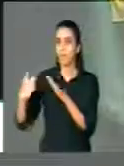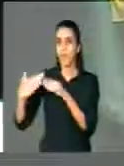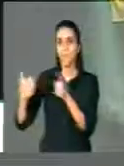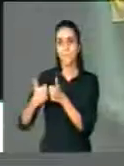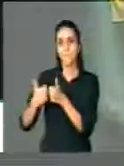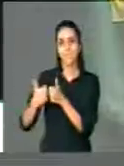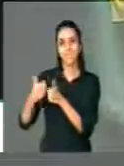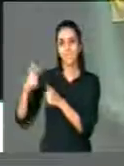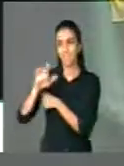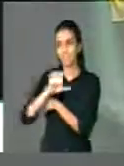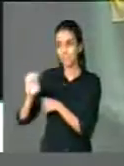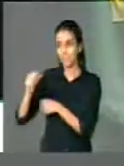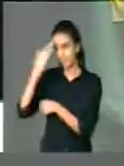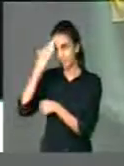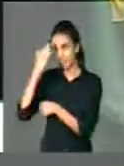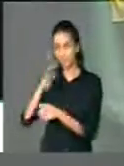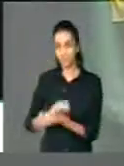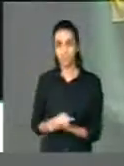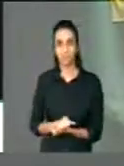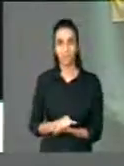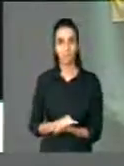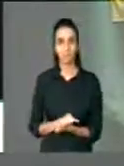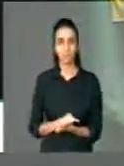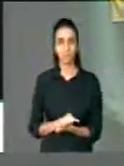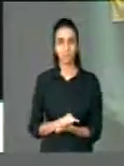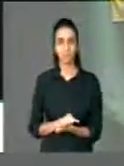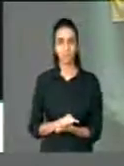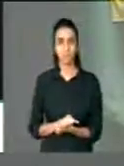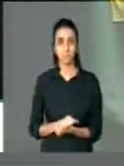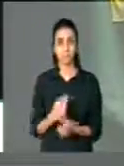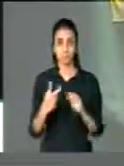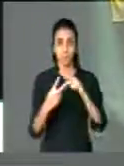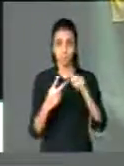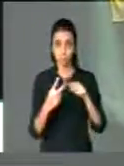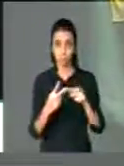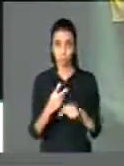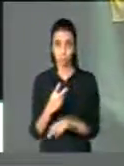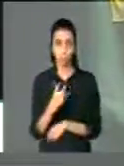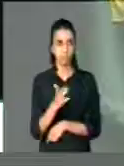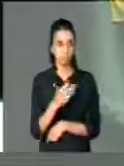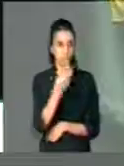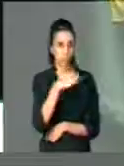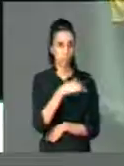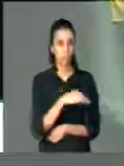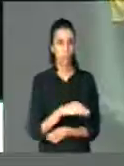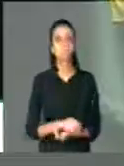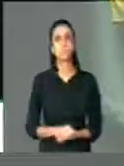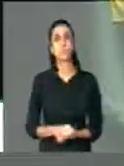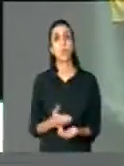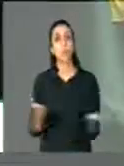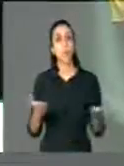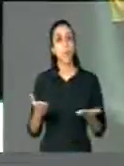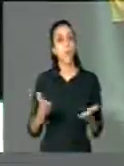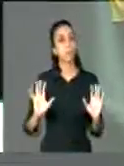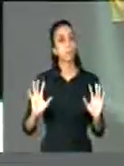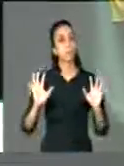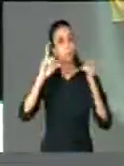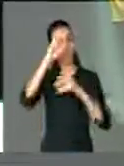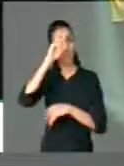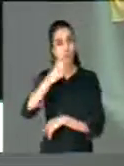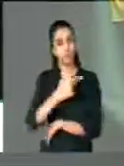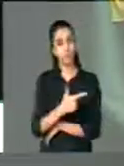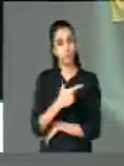praia. Muito obrigado a Vossa Excelência. Dois registros eu tinha feito num minuto rapidamente. Hoje são comemorados no dia 21